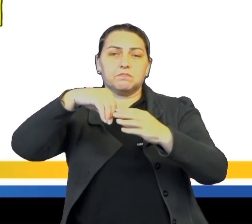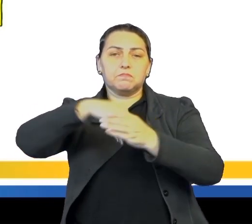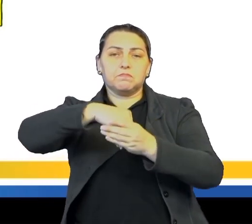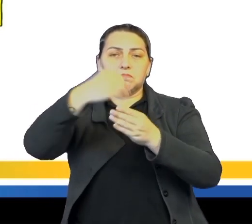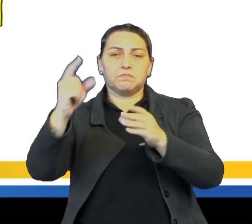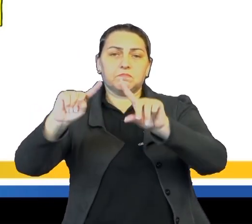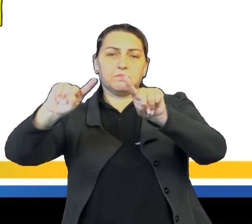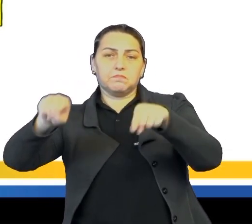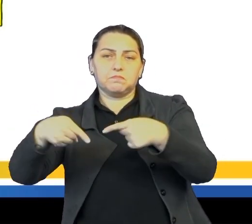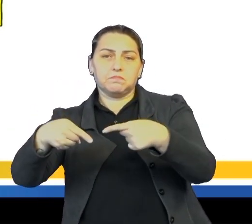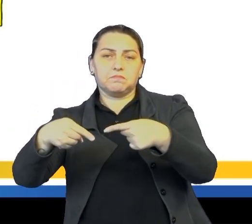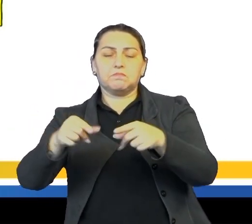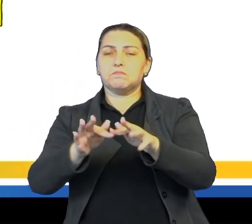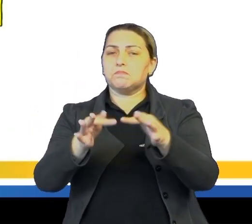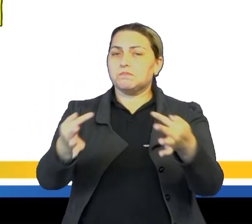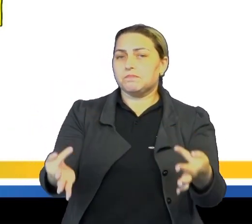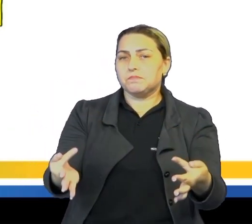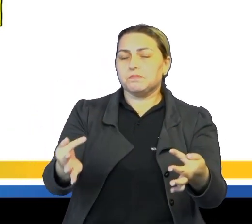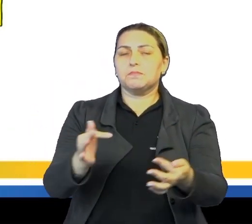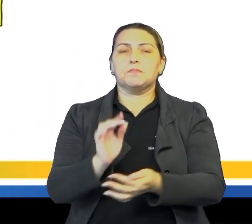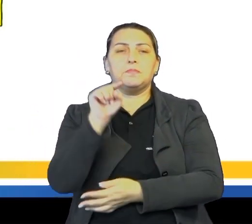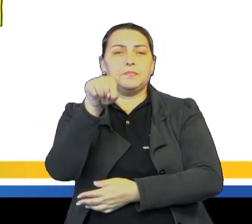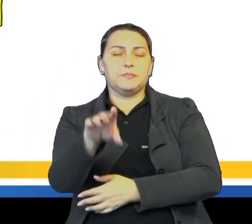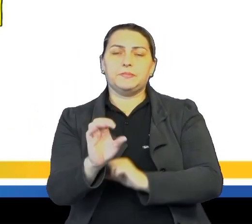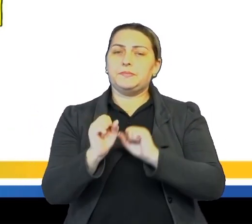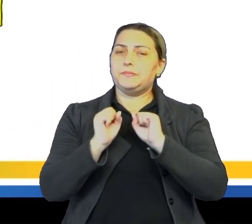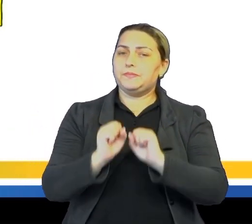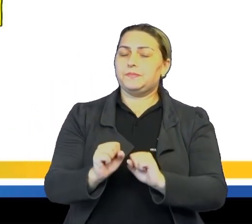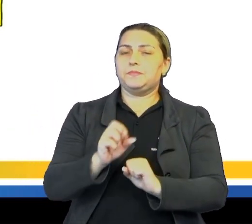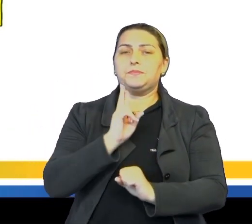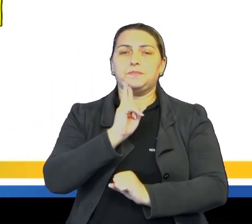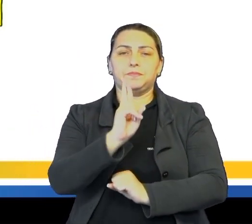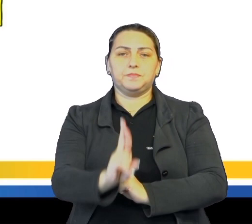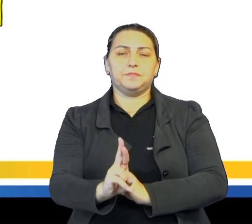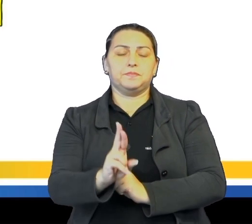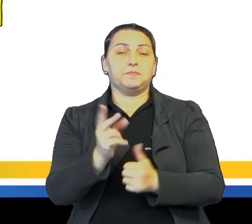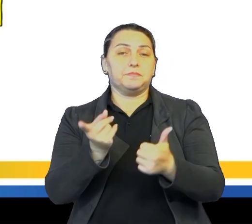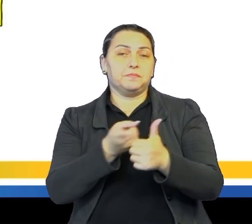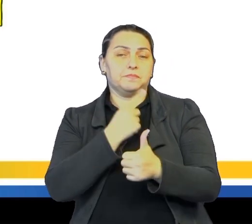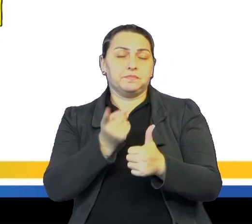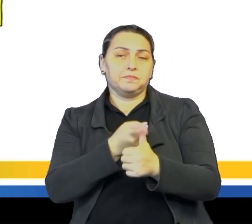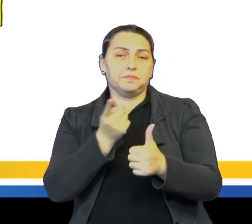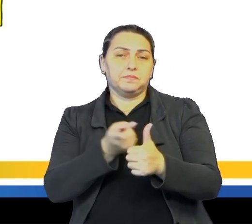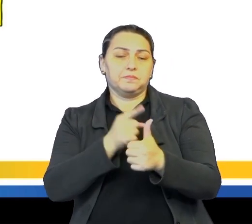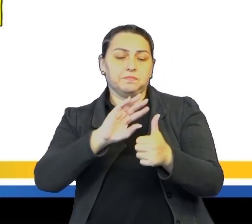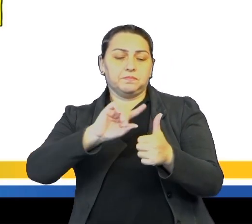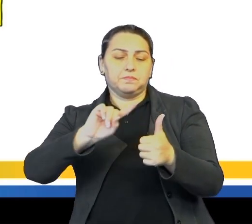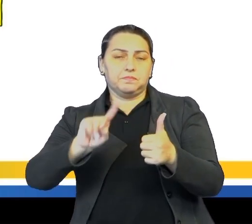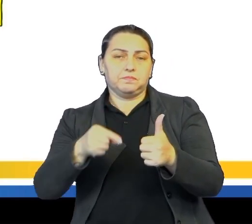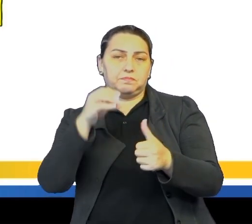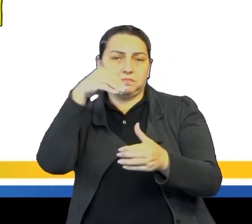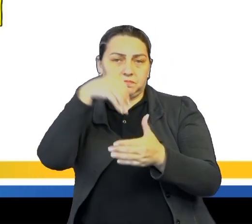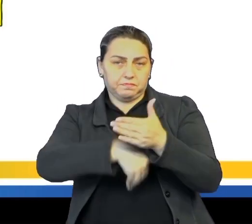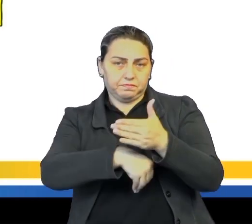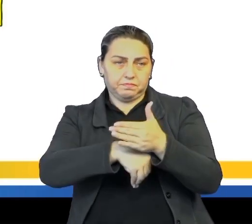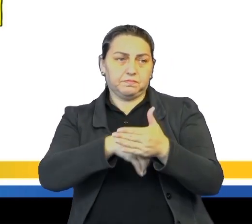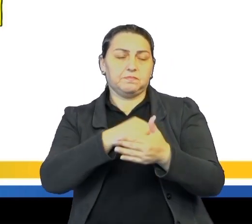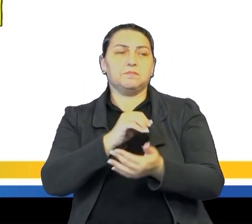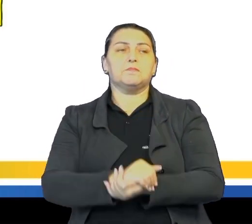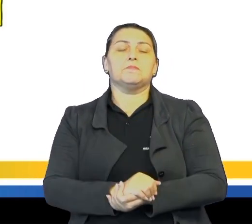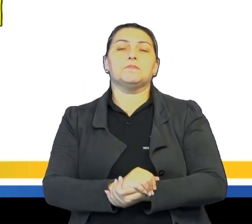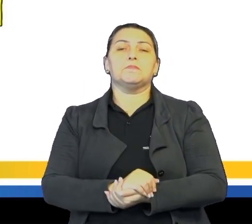do parêntese é muito simples você pode resolver primeiro que tá dentro do parêntese